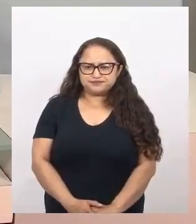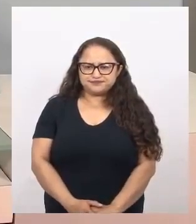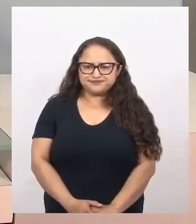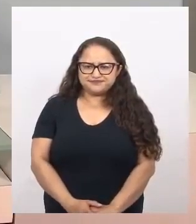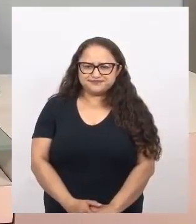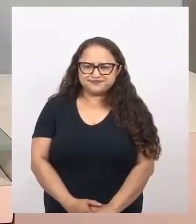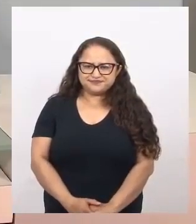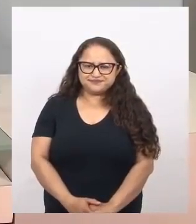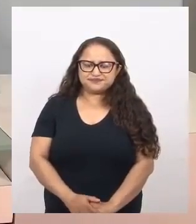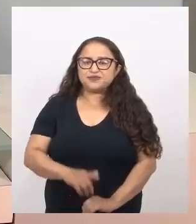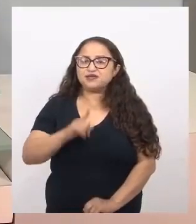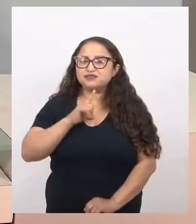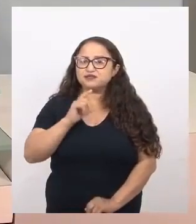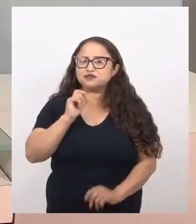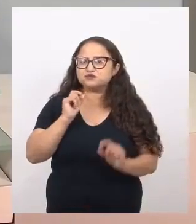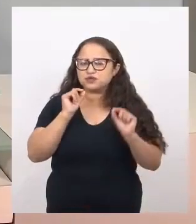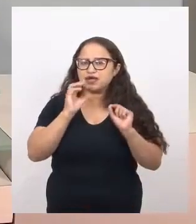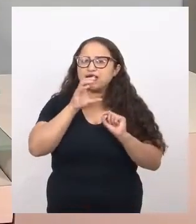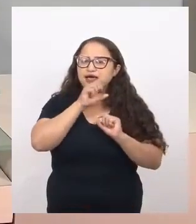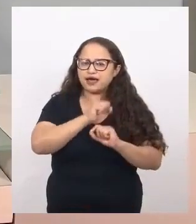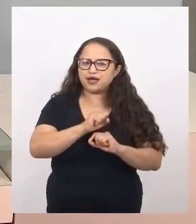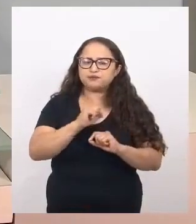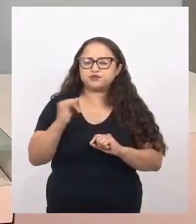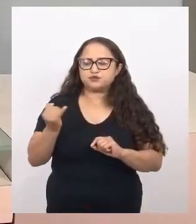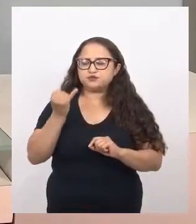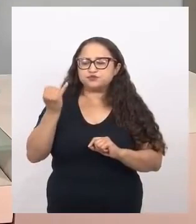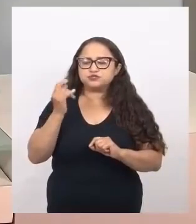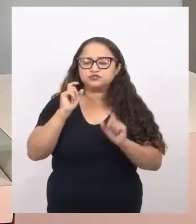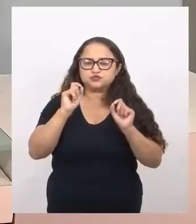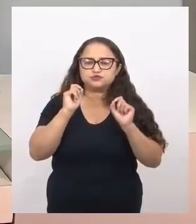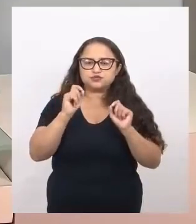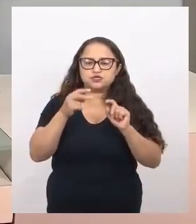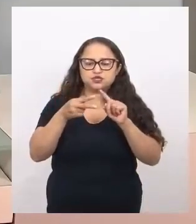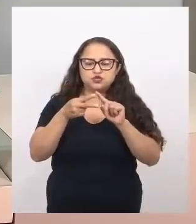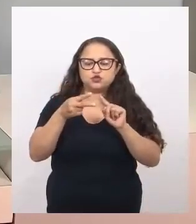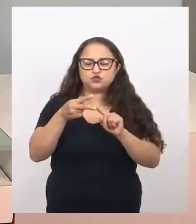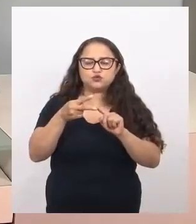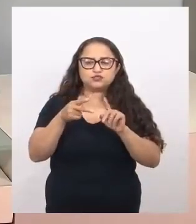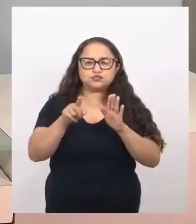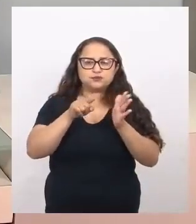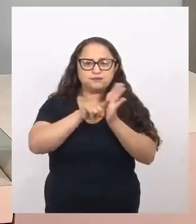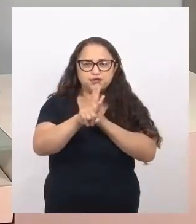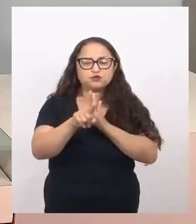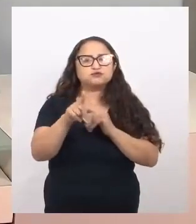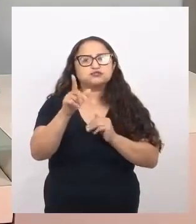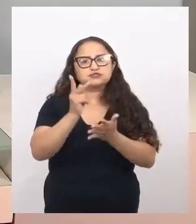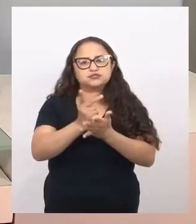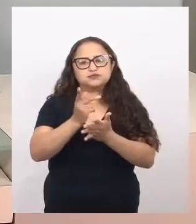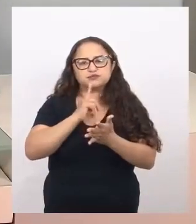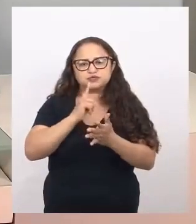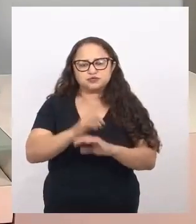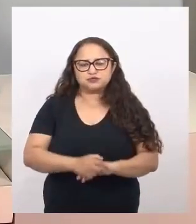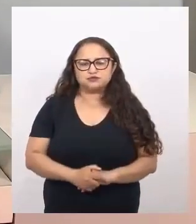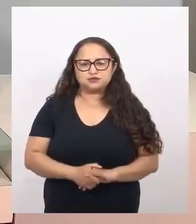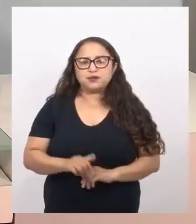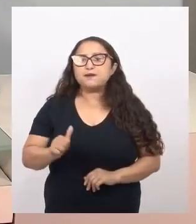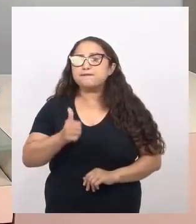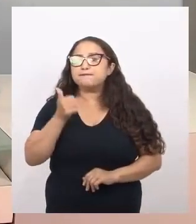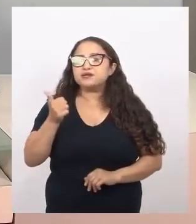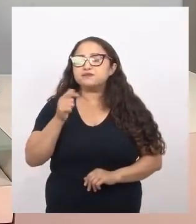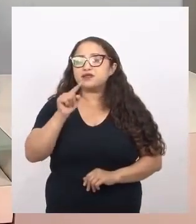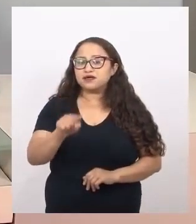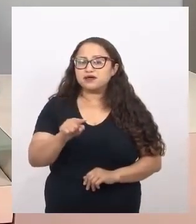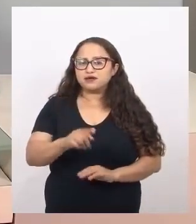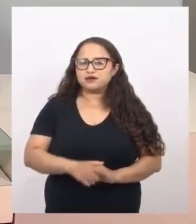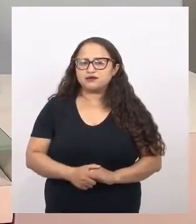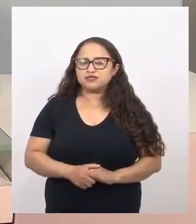tela? Tem só rapidinho antes da gente seguir, tem duas perguntas que apareceram bastante. A primeira pergunta que